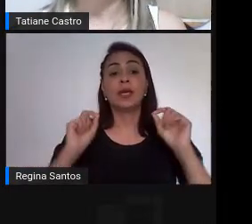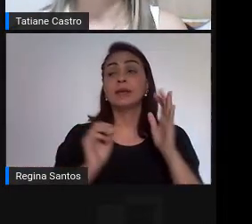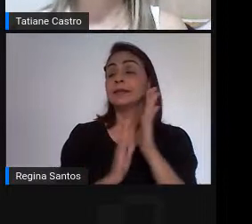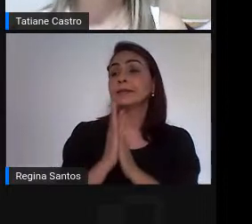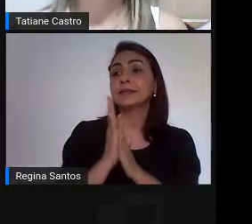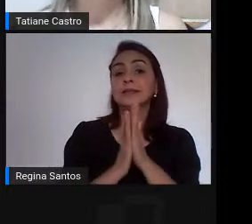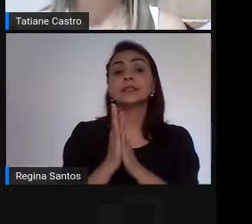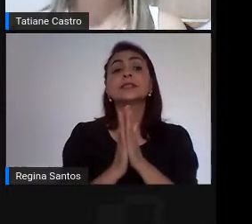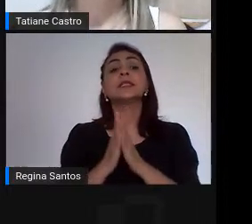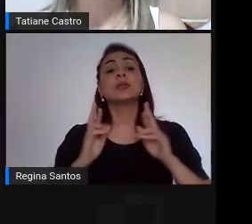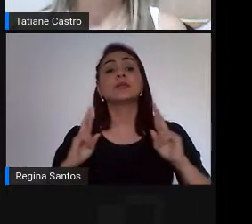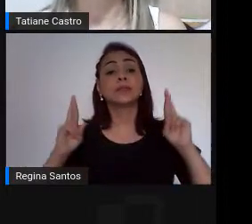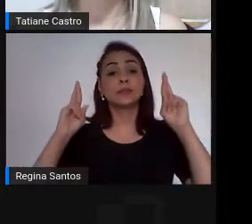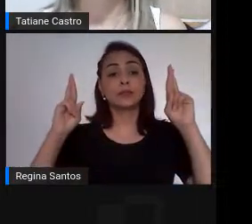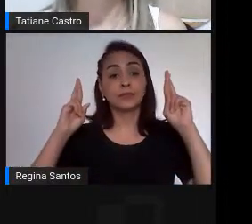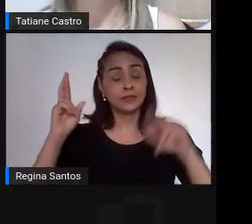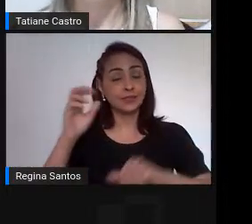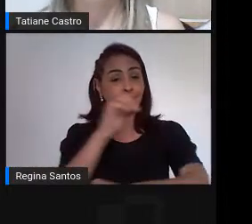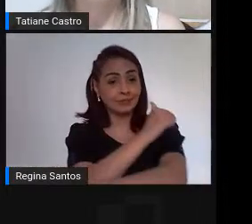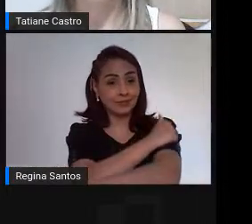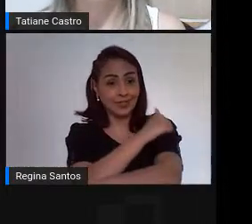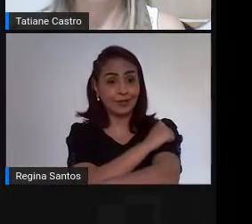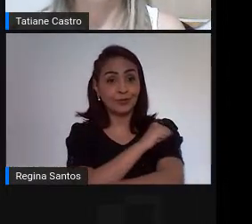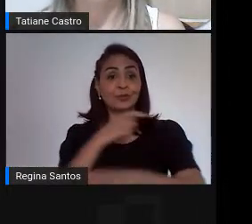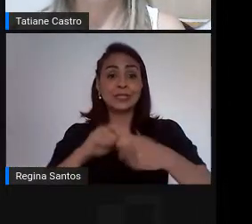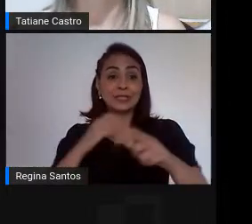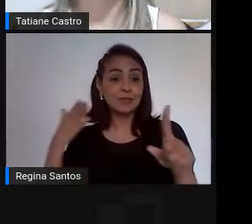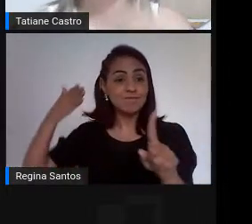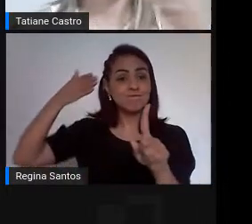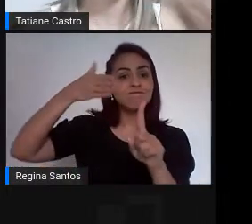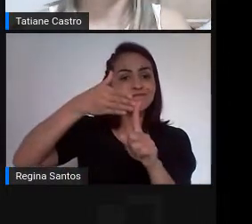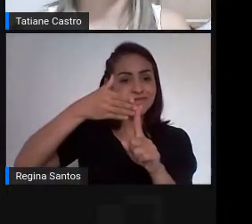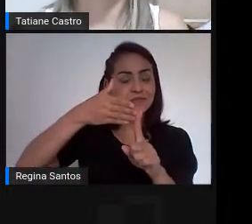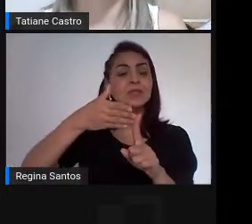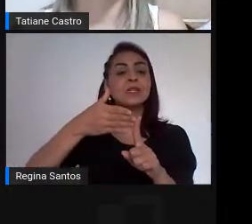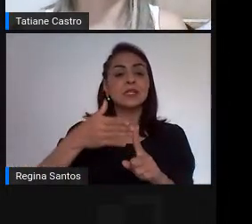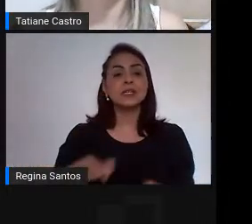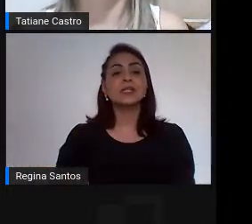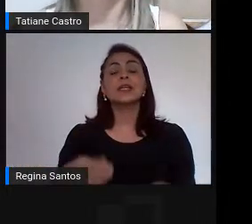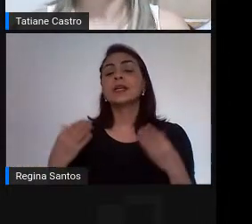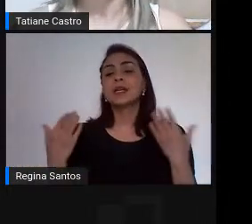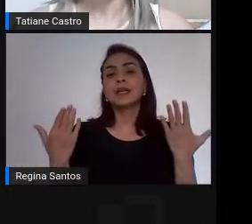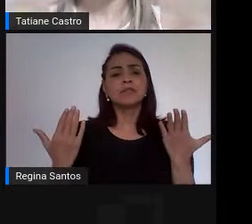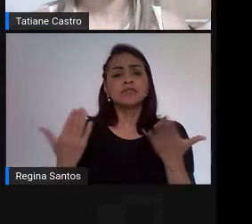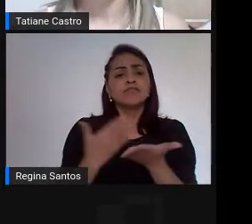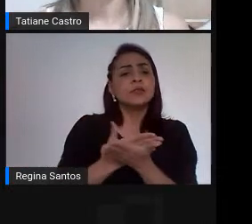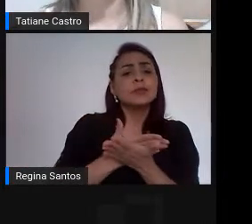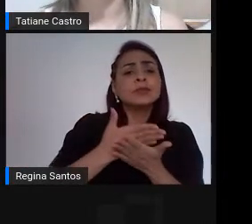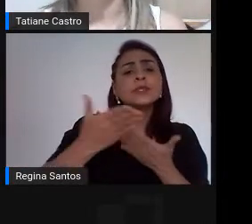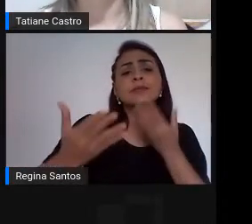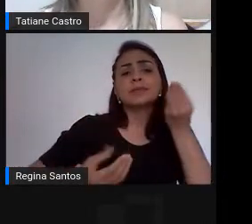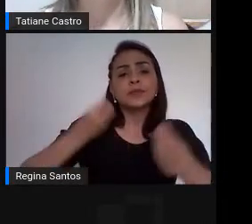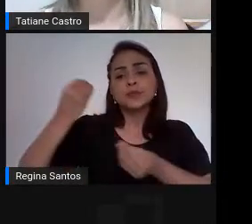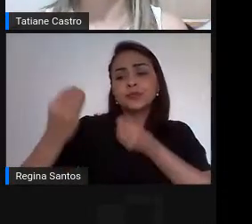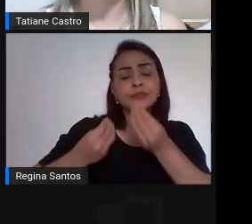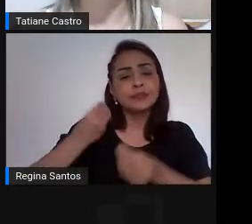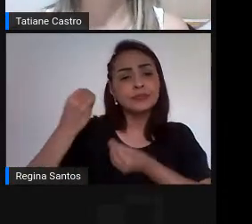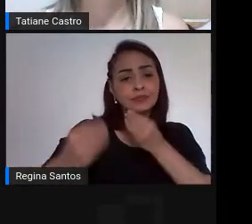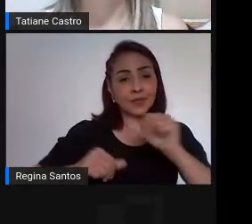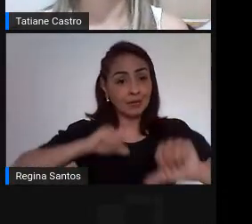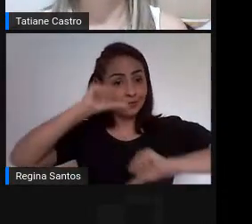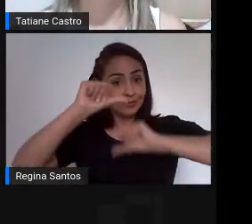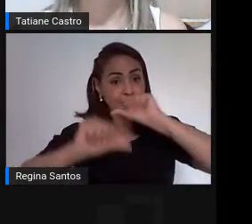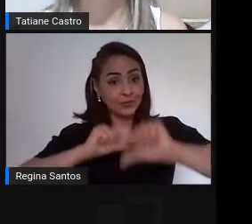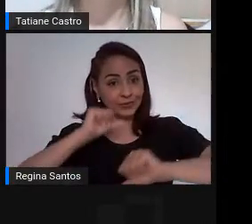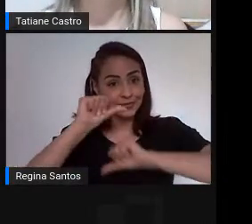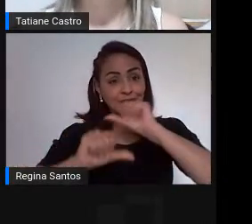Então, aí eu começo a localizar as forças internas da mudança, né? De onde parte essa iniciativa de criar o que se chamou, na época, de um